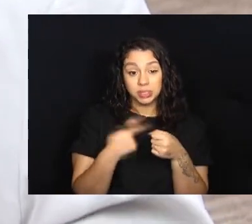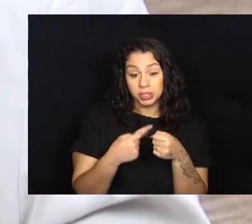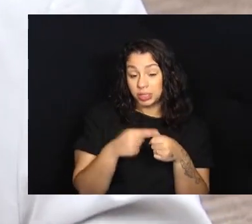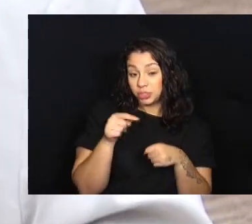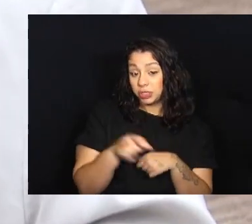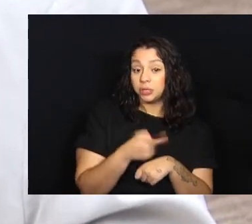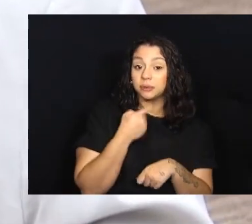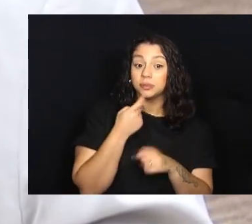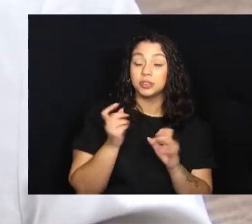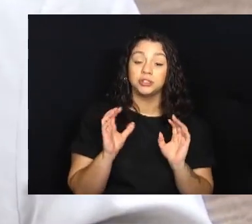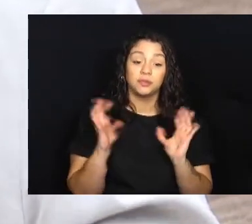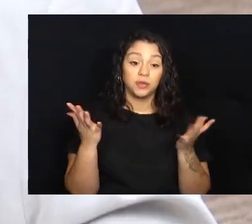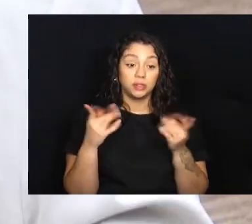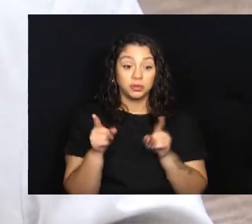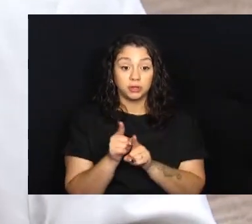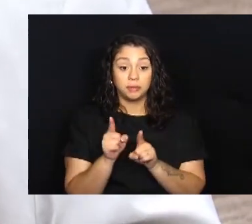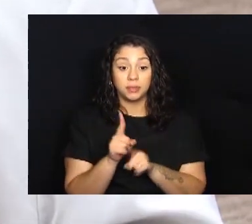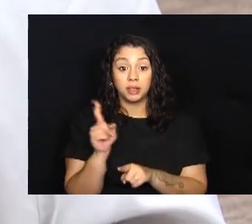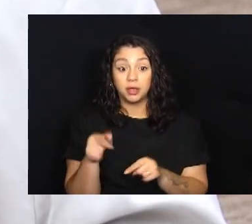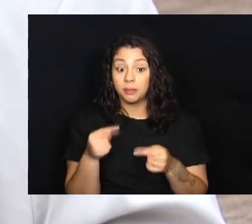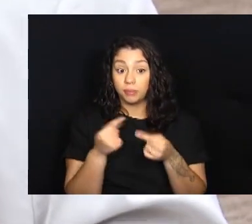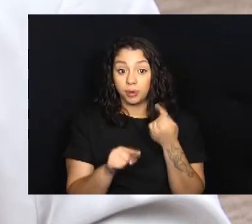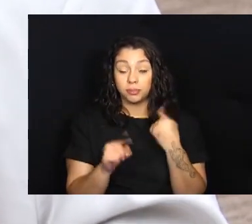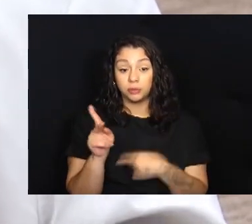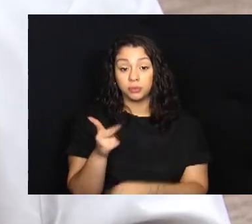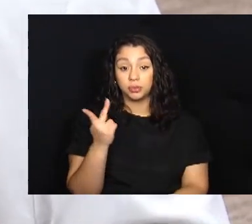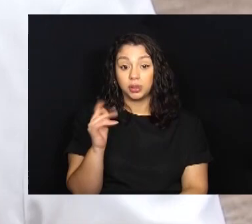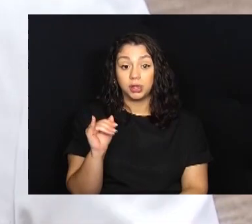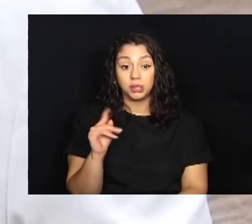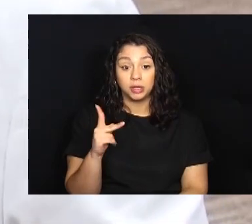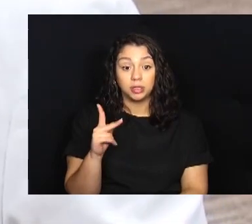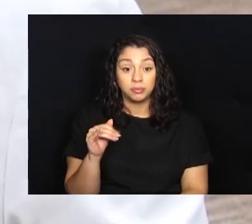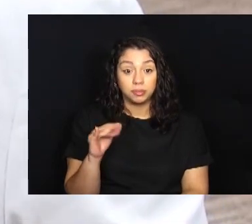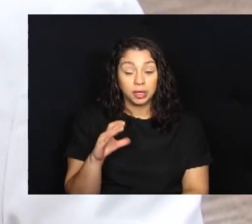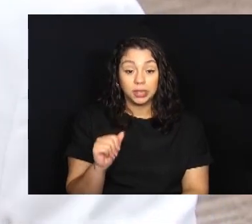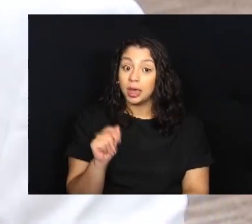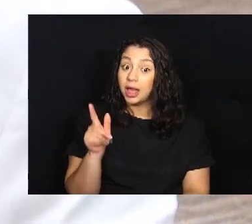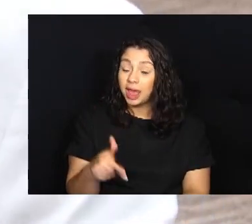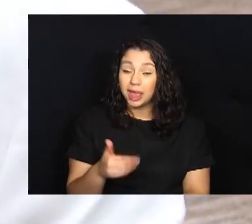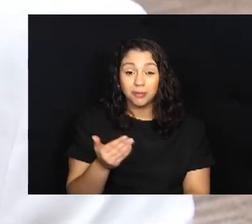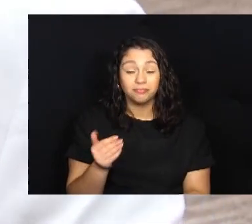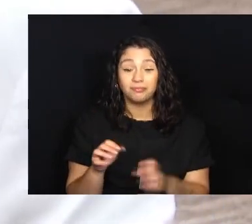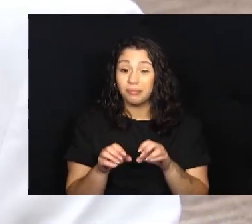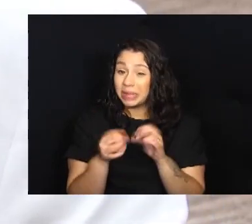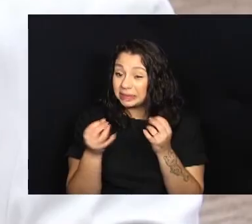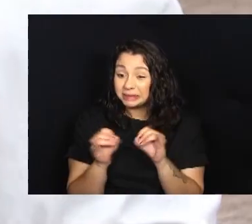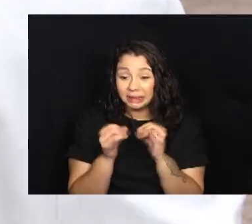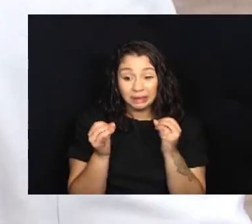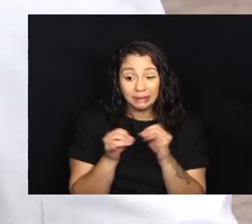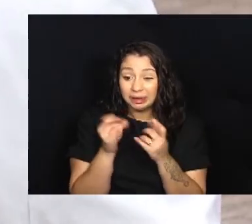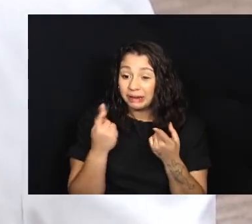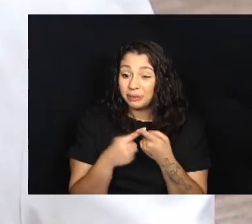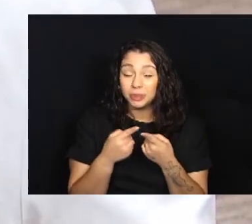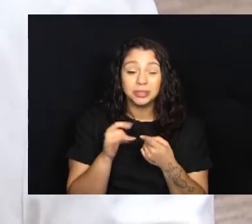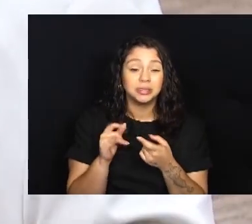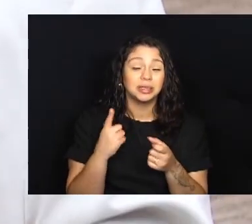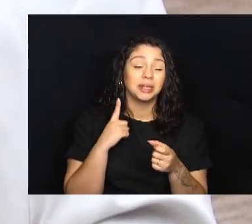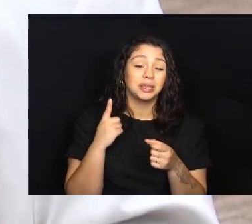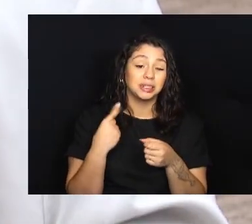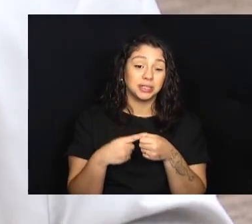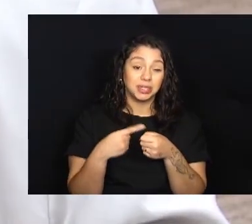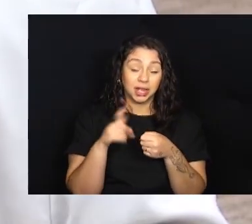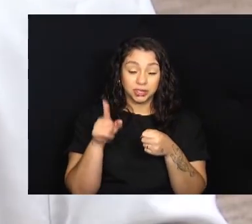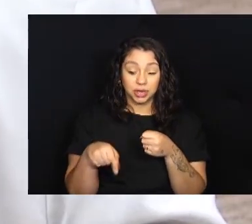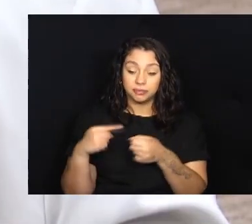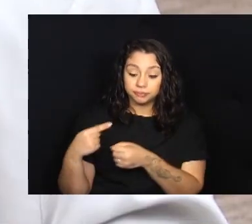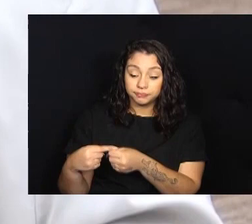animal em locais na cidade de Campinas, em eventos. Inclusive seria proibido na época, que eu acredito que isso é uma besteira. Porque se você